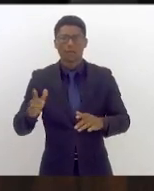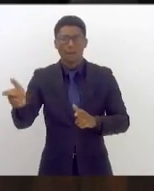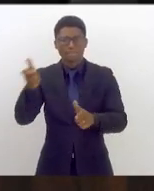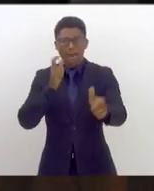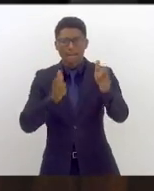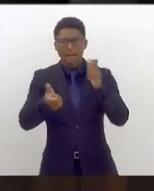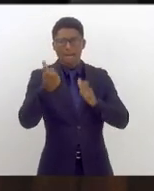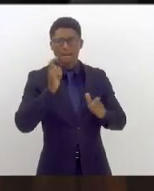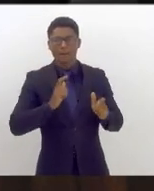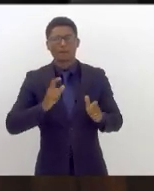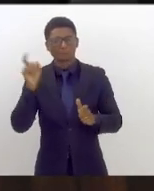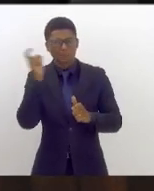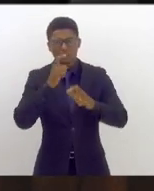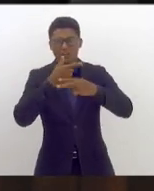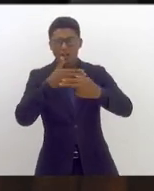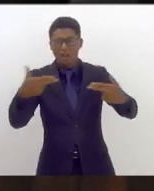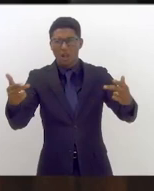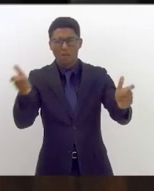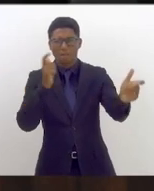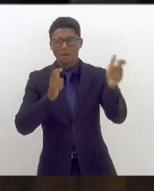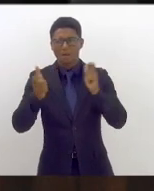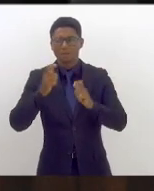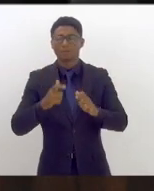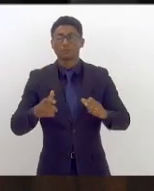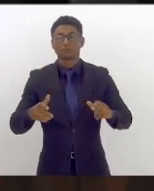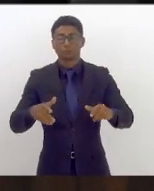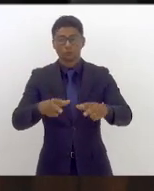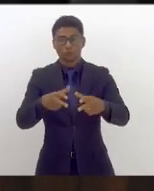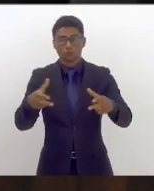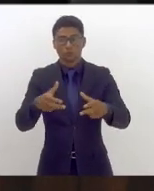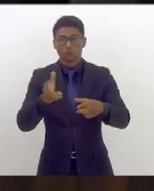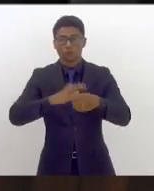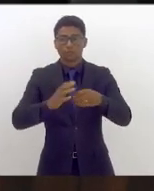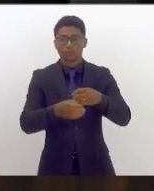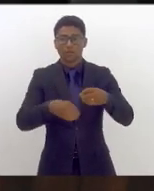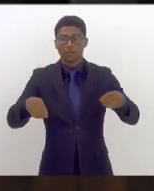pela comissão de saneamento ambiental Deputado a Lucinha